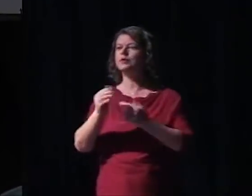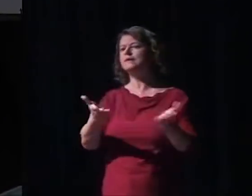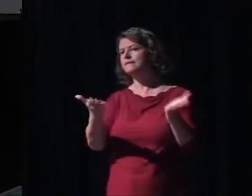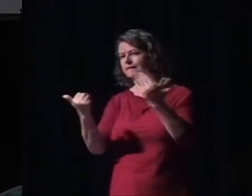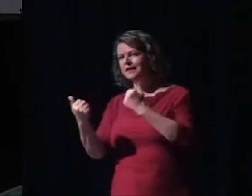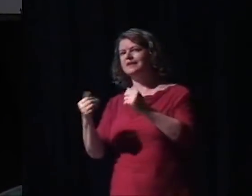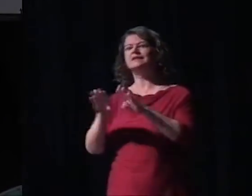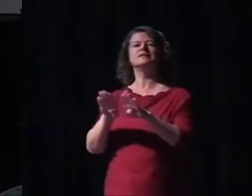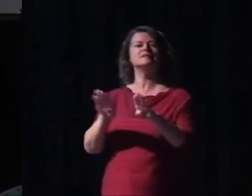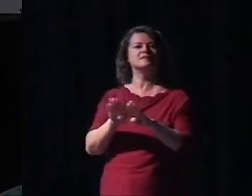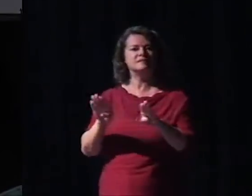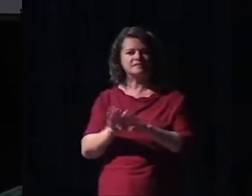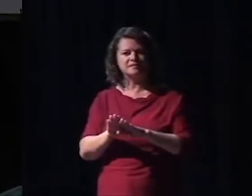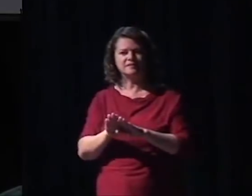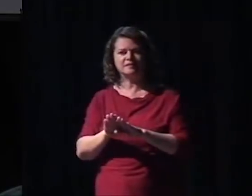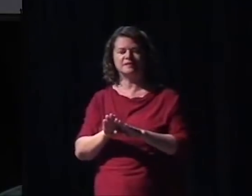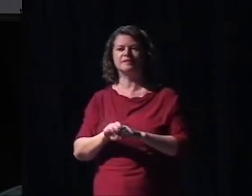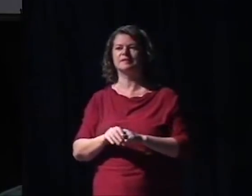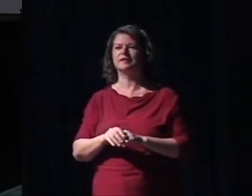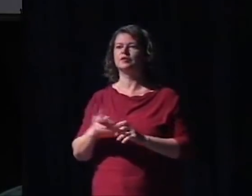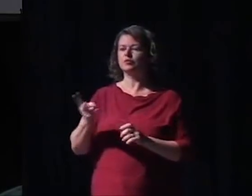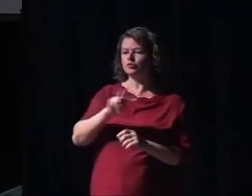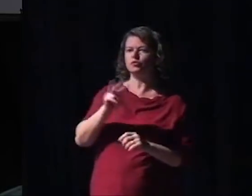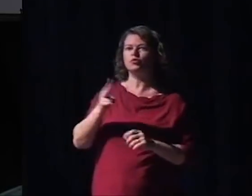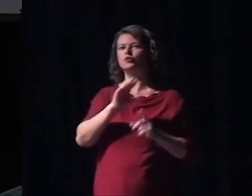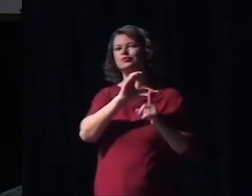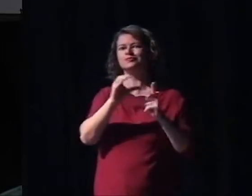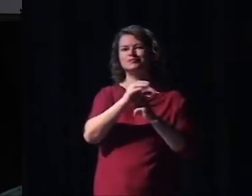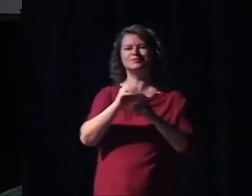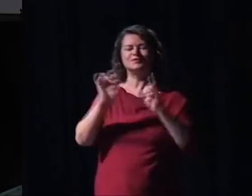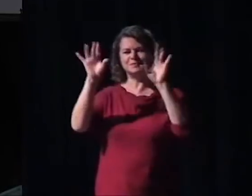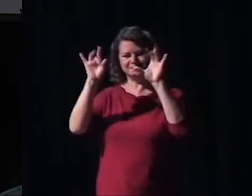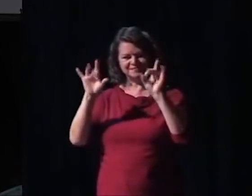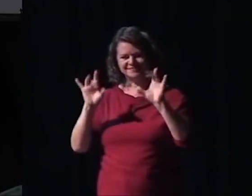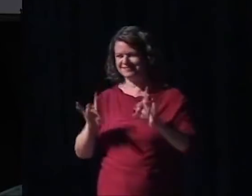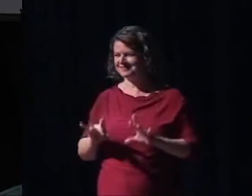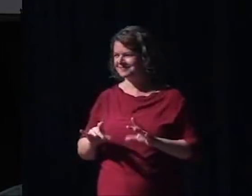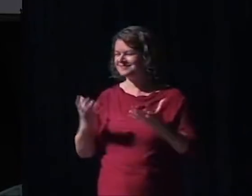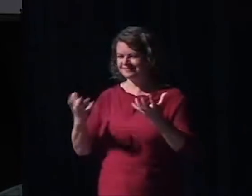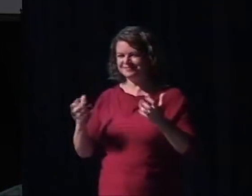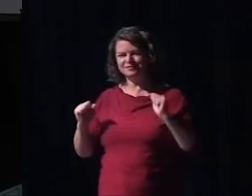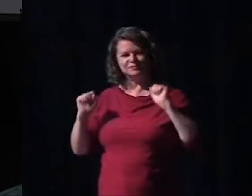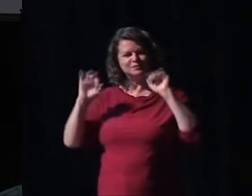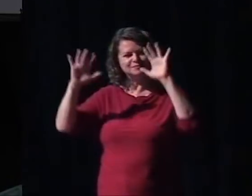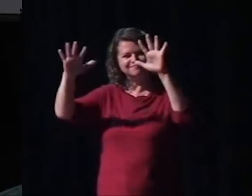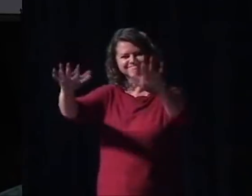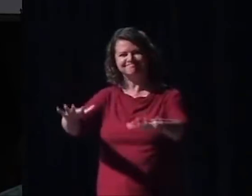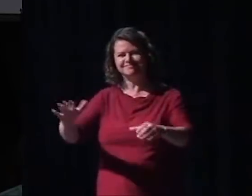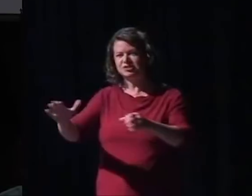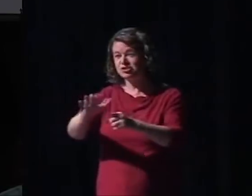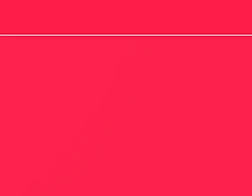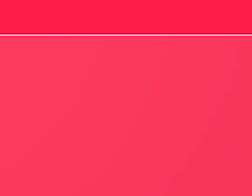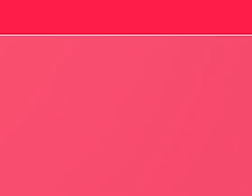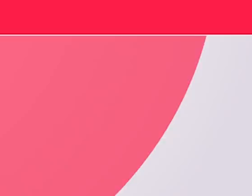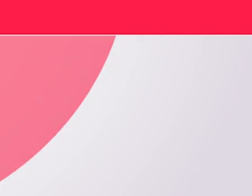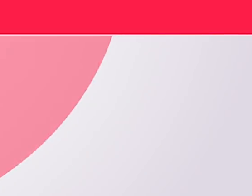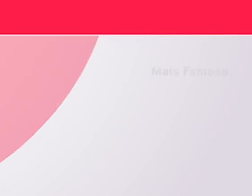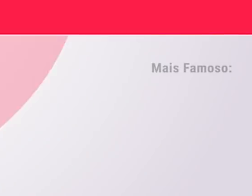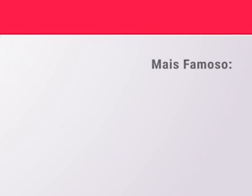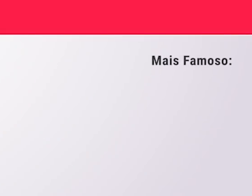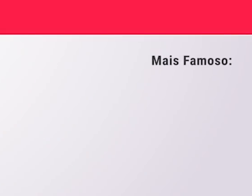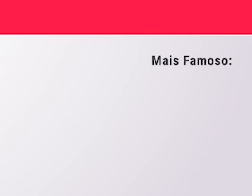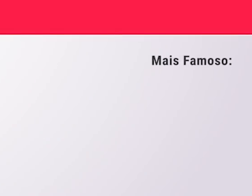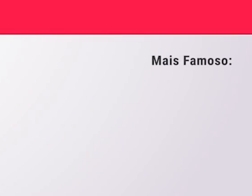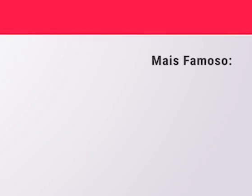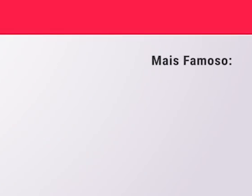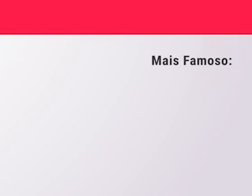manhã. E aqueles que vêm de manhã também virão à noite. Nós queremos que todos sejam repletos dessa unção que está vindo sobre nós, amém?